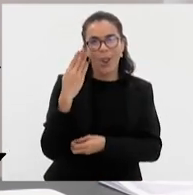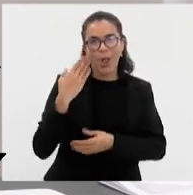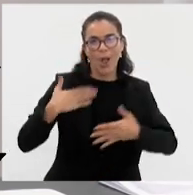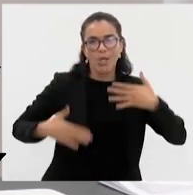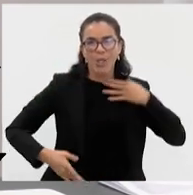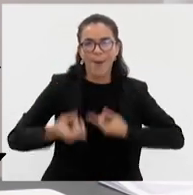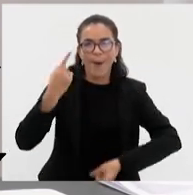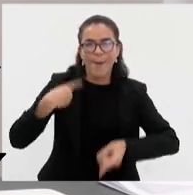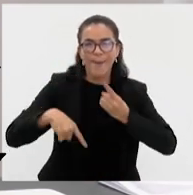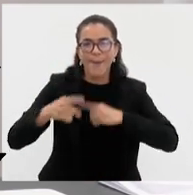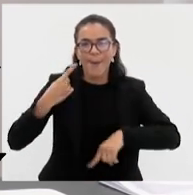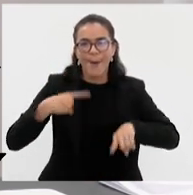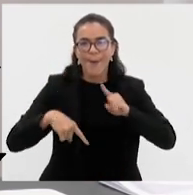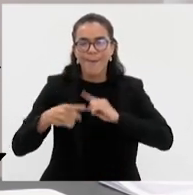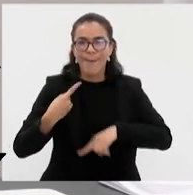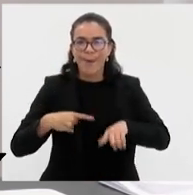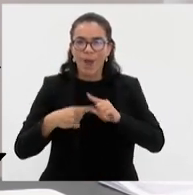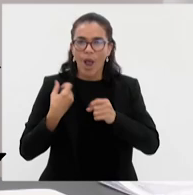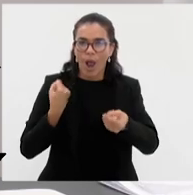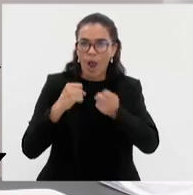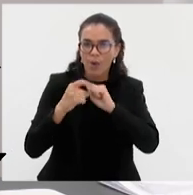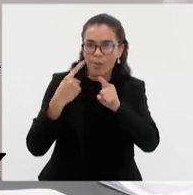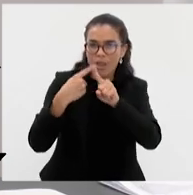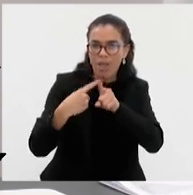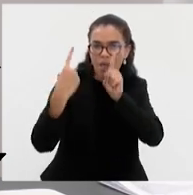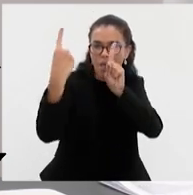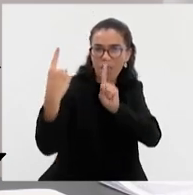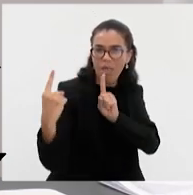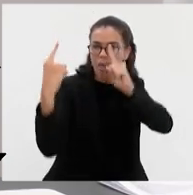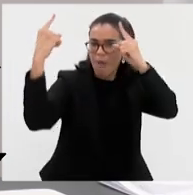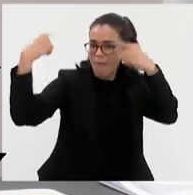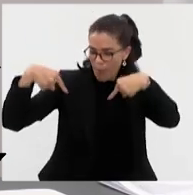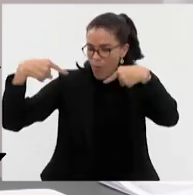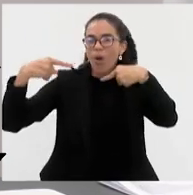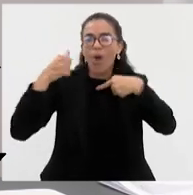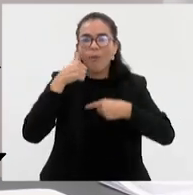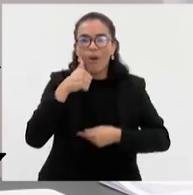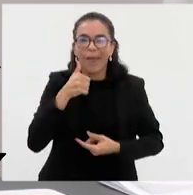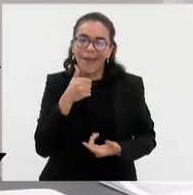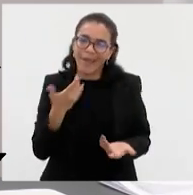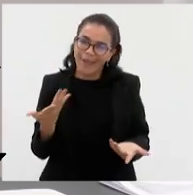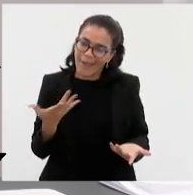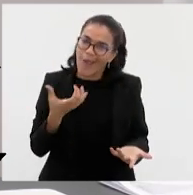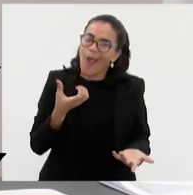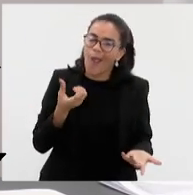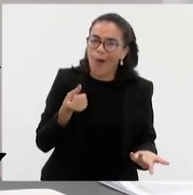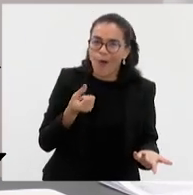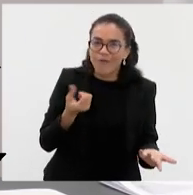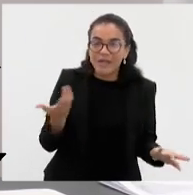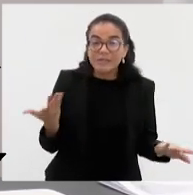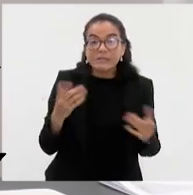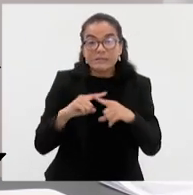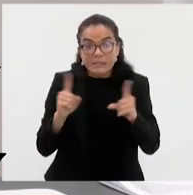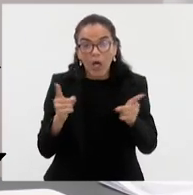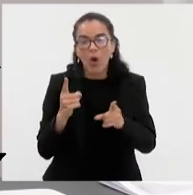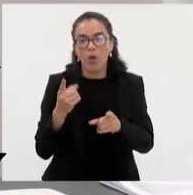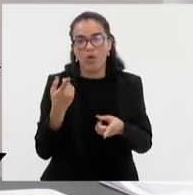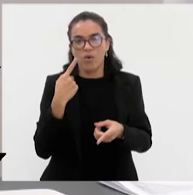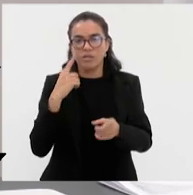nesse sentido, colocar para competir com uma mulher é uma absoluta covardia. E os números demonstram, todas as